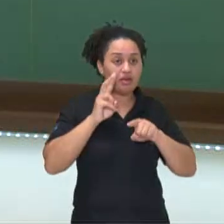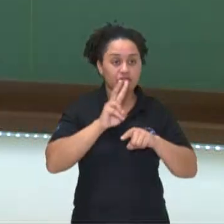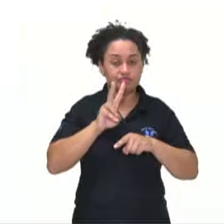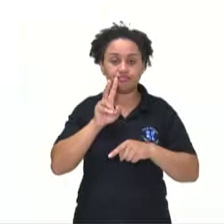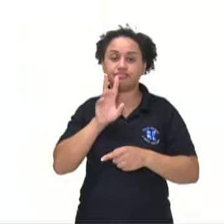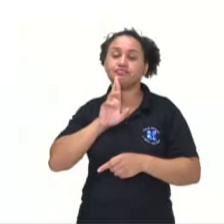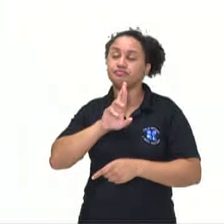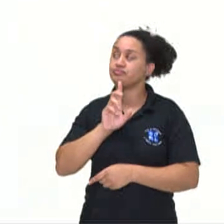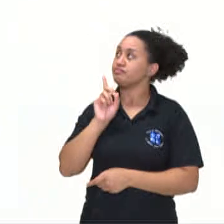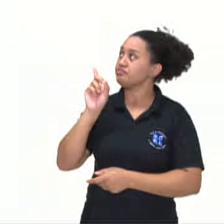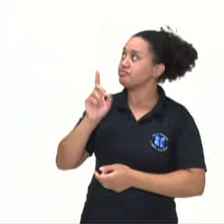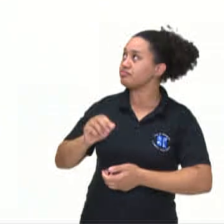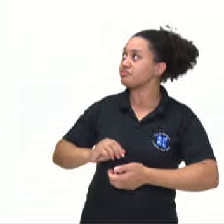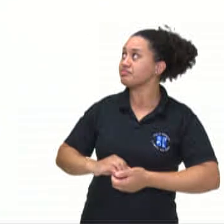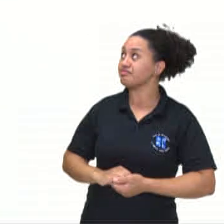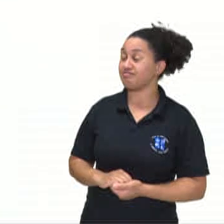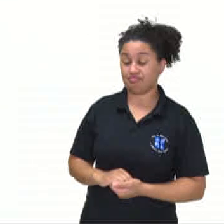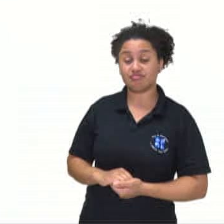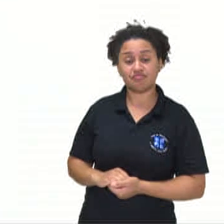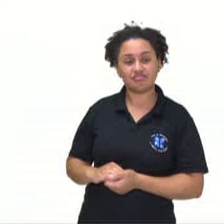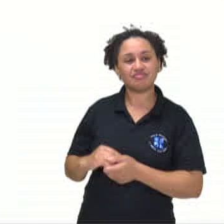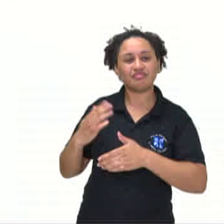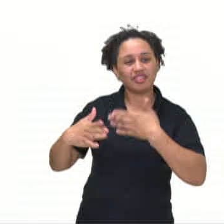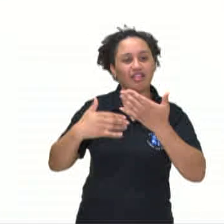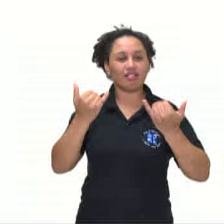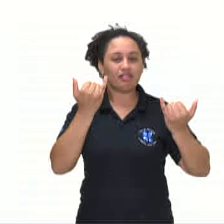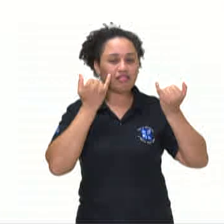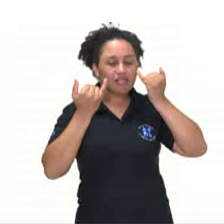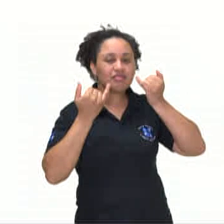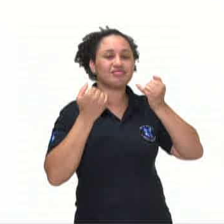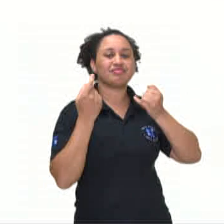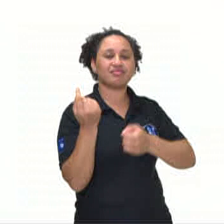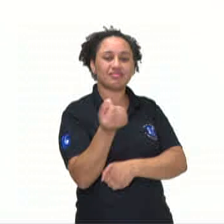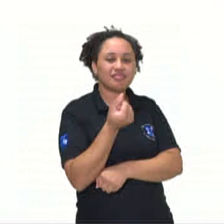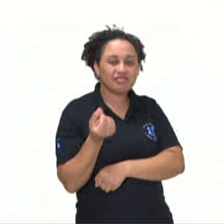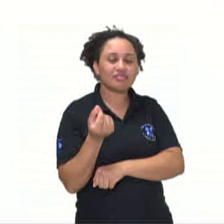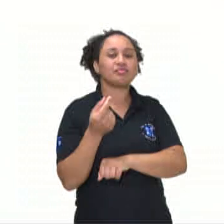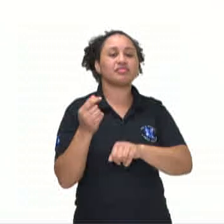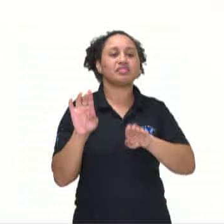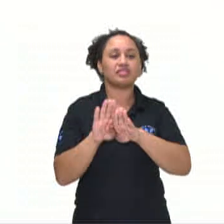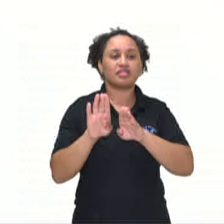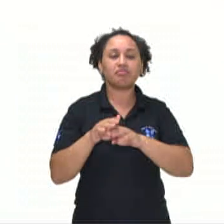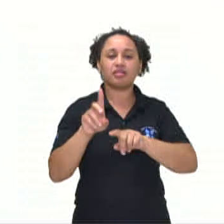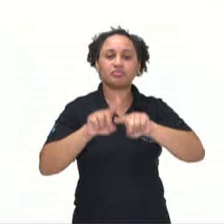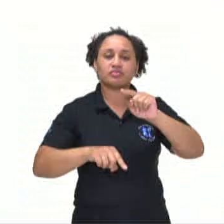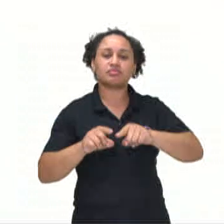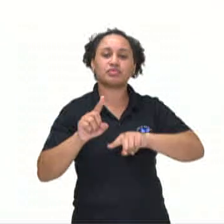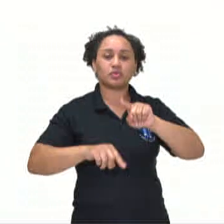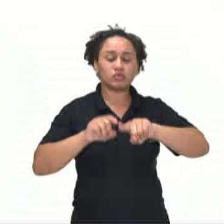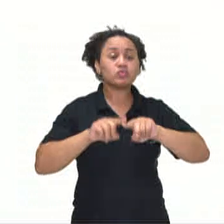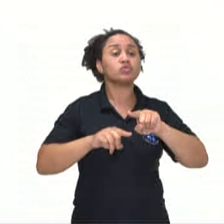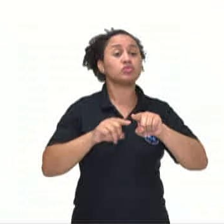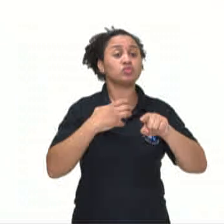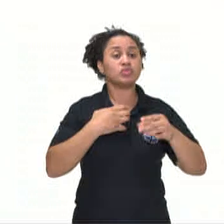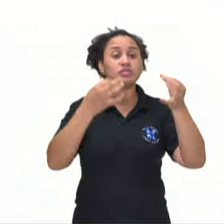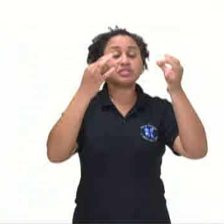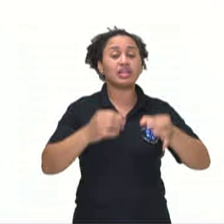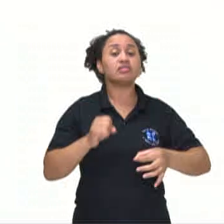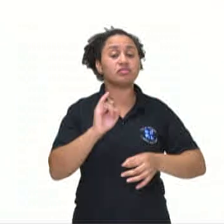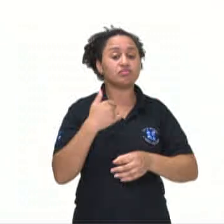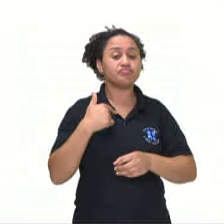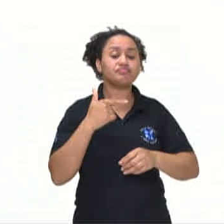resposta. Os fluxos de informações, capitais, mercadorias ocorrem de forma eficiente quando utilizamos os meios